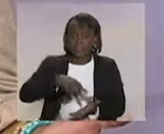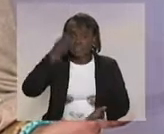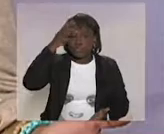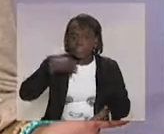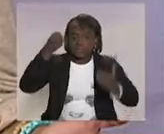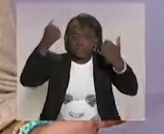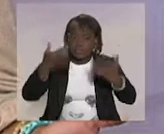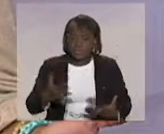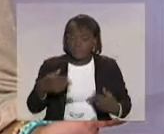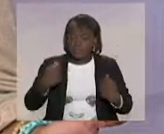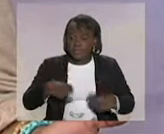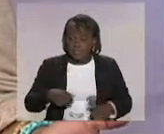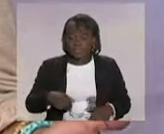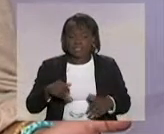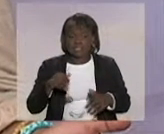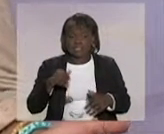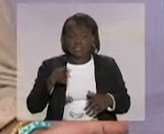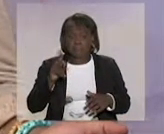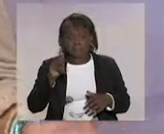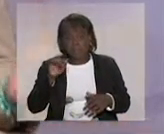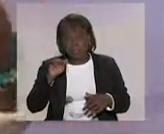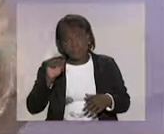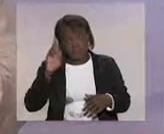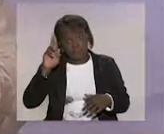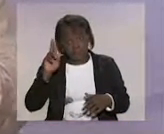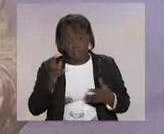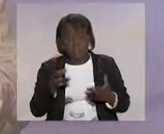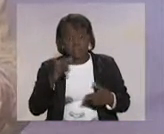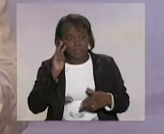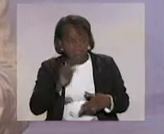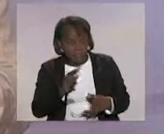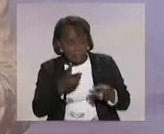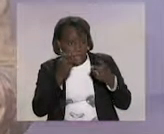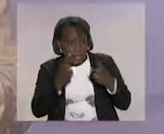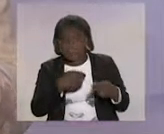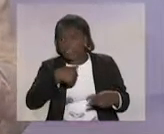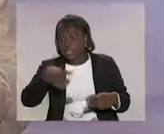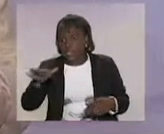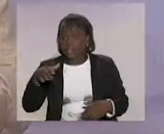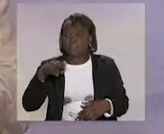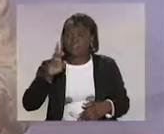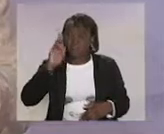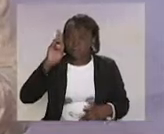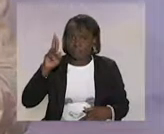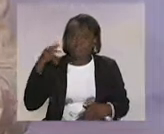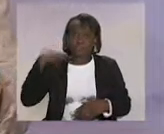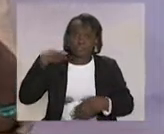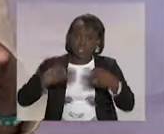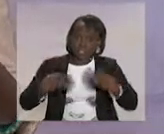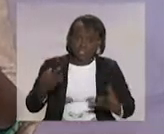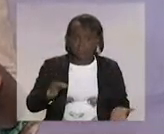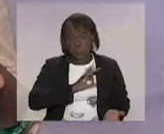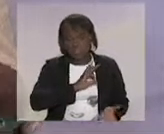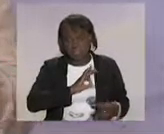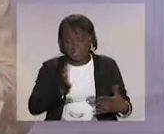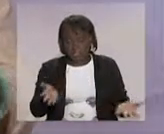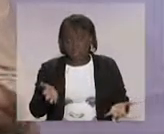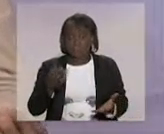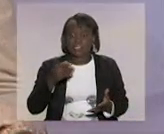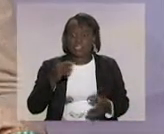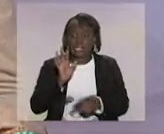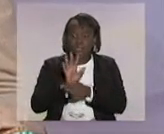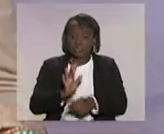da percepção dos seus responsáveis para que esse caso seja levado às autoridades, isso parece que facilita hoje em dia, né, com